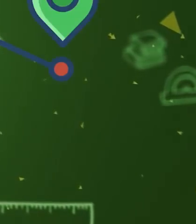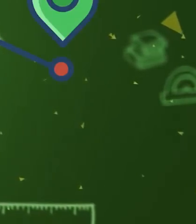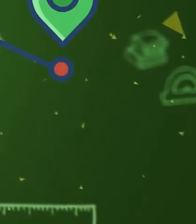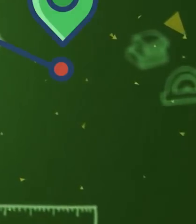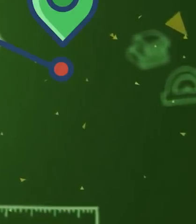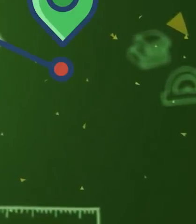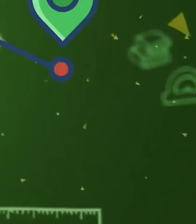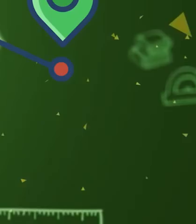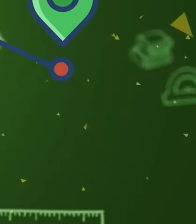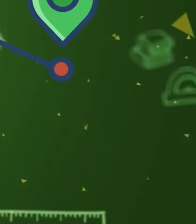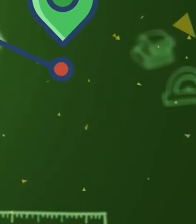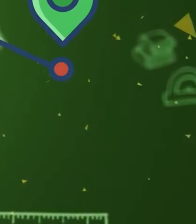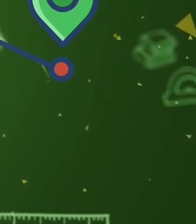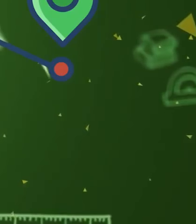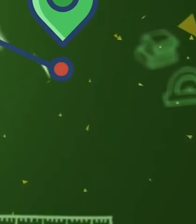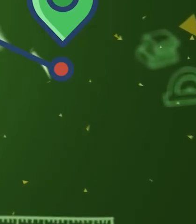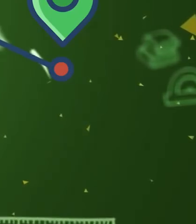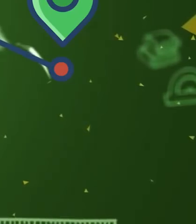todo.